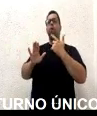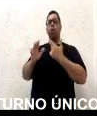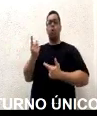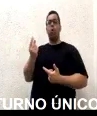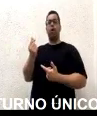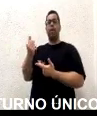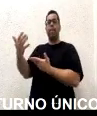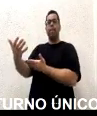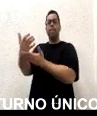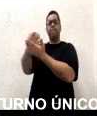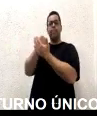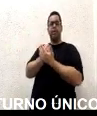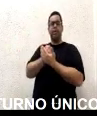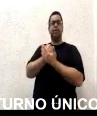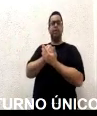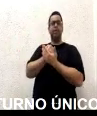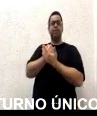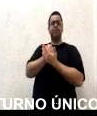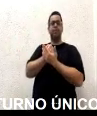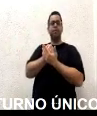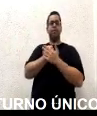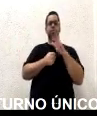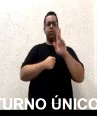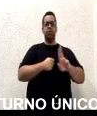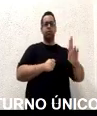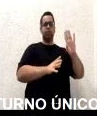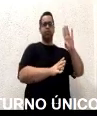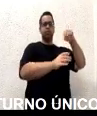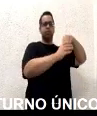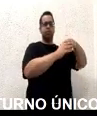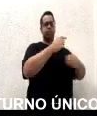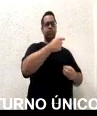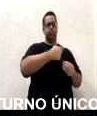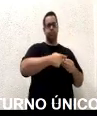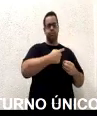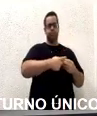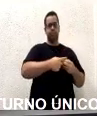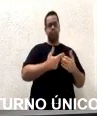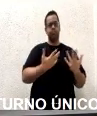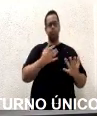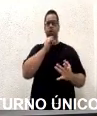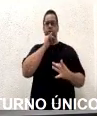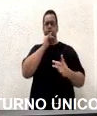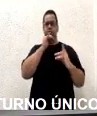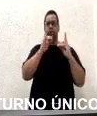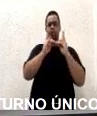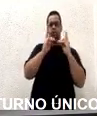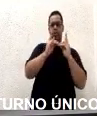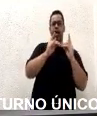algumas benfeitorias no município, como o aumento do cemitério, né,